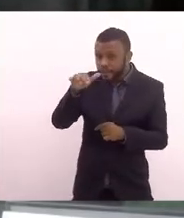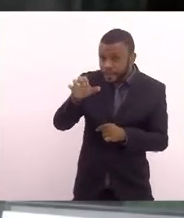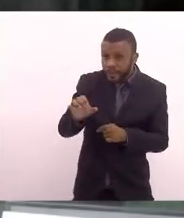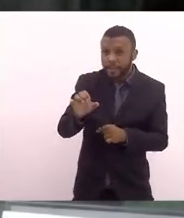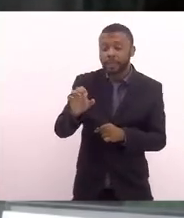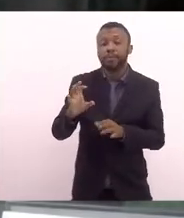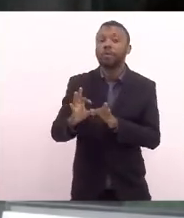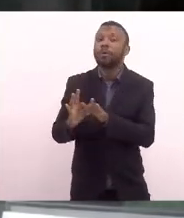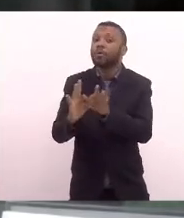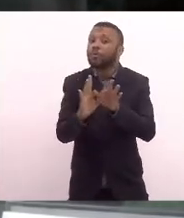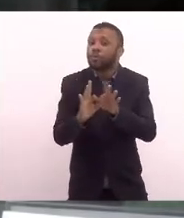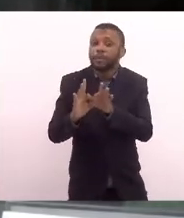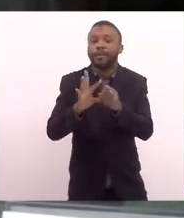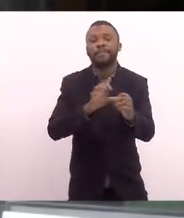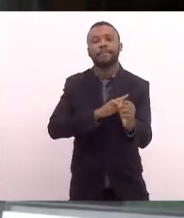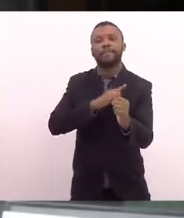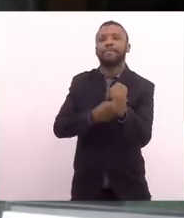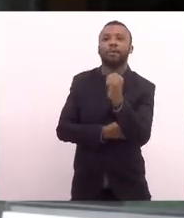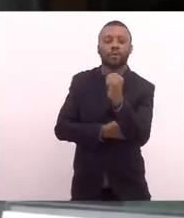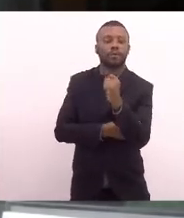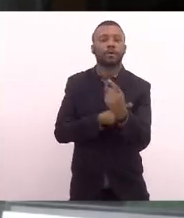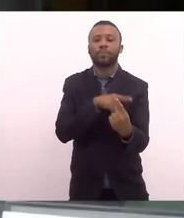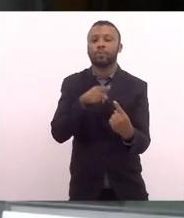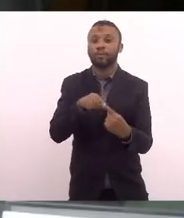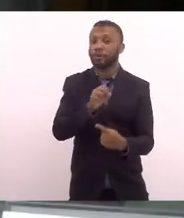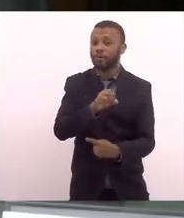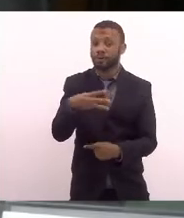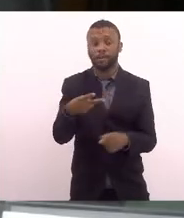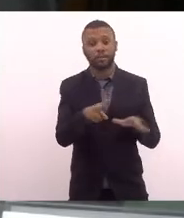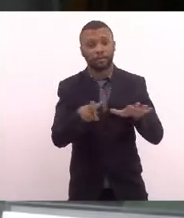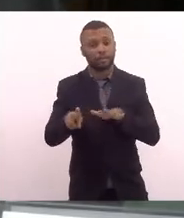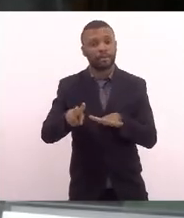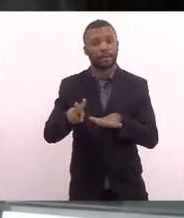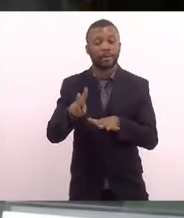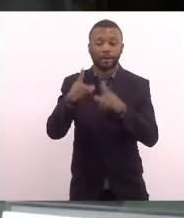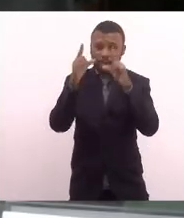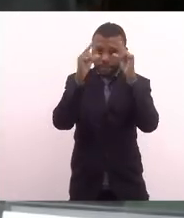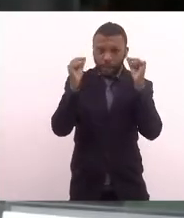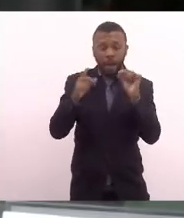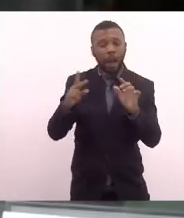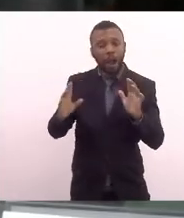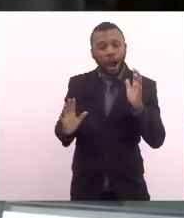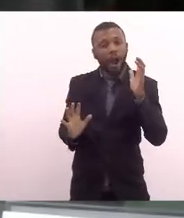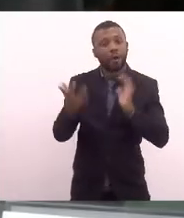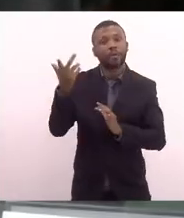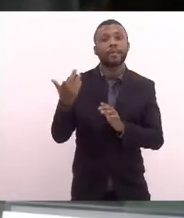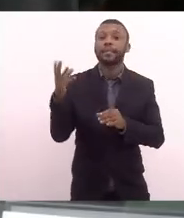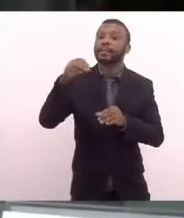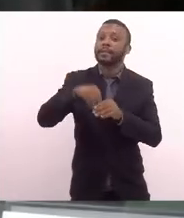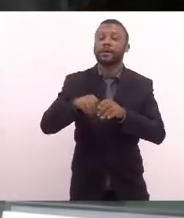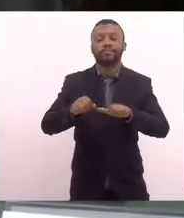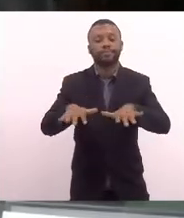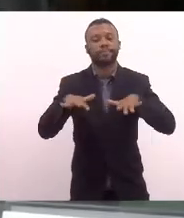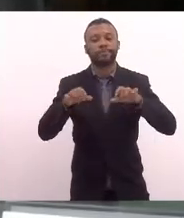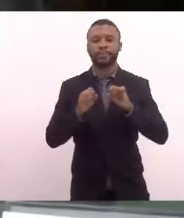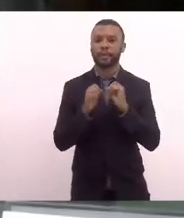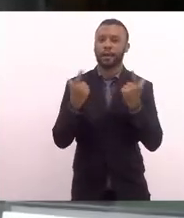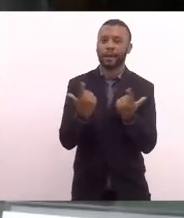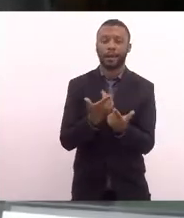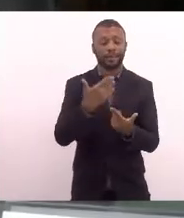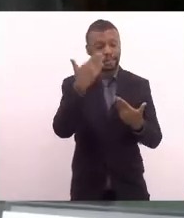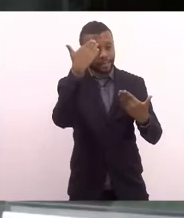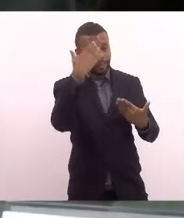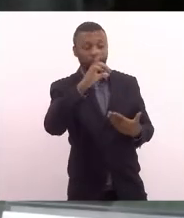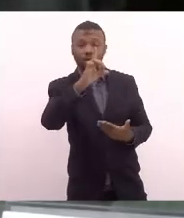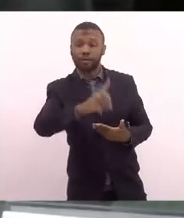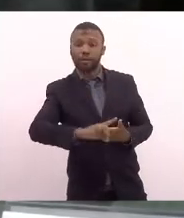por unir forças para que a 83ª Semana de Enfermagem ocorra aqui nessa casa, agradeço a diretoria da ABEM